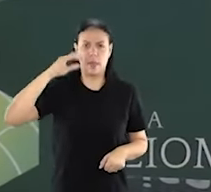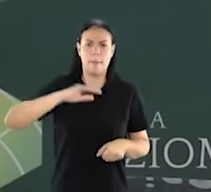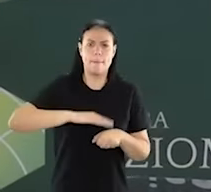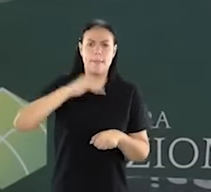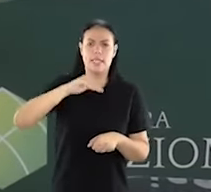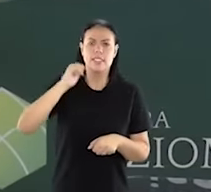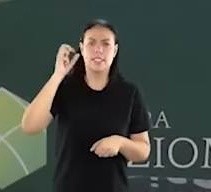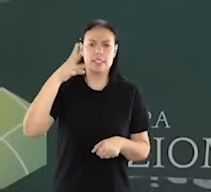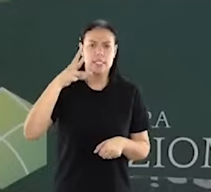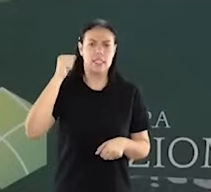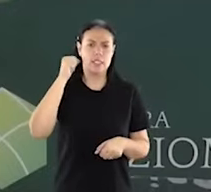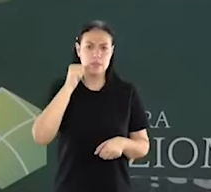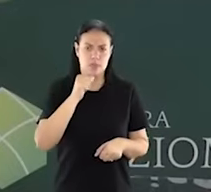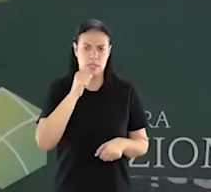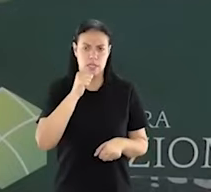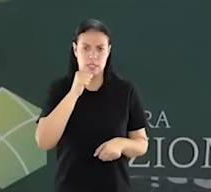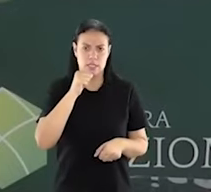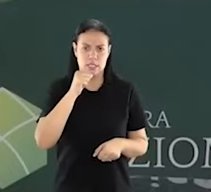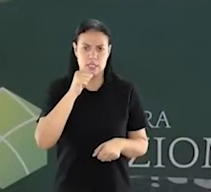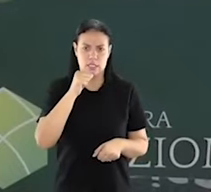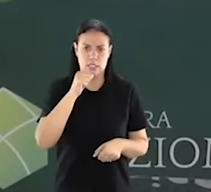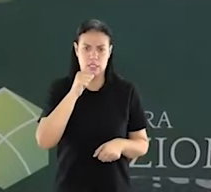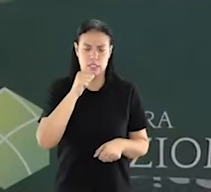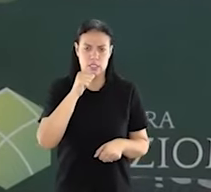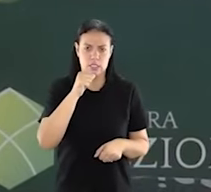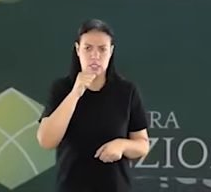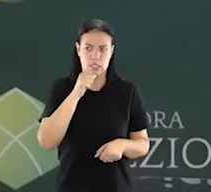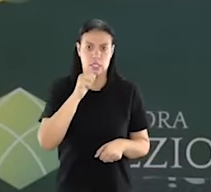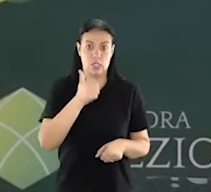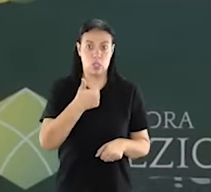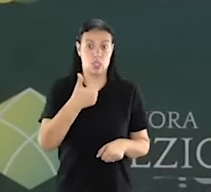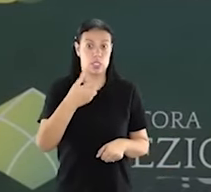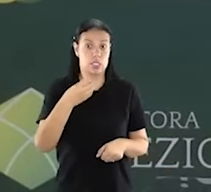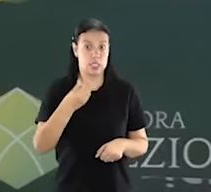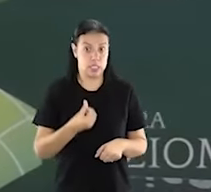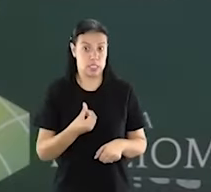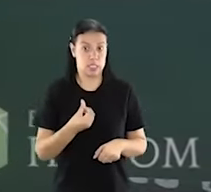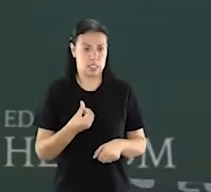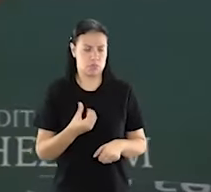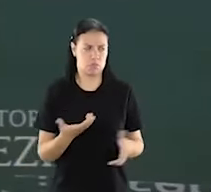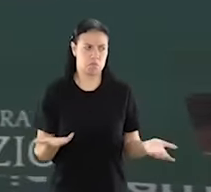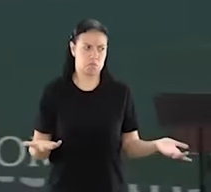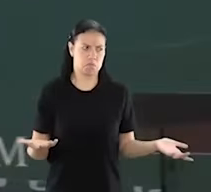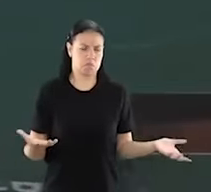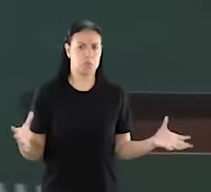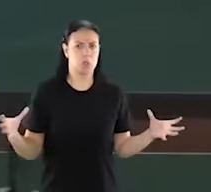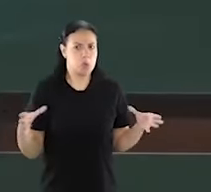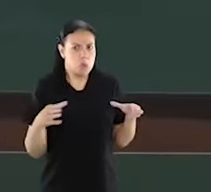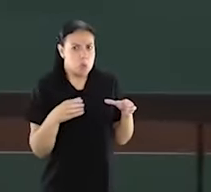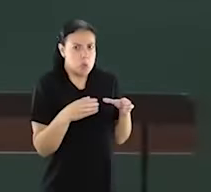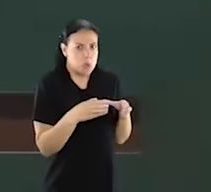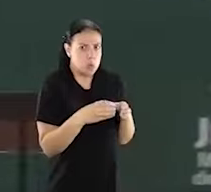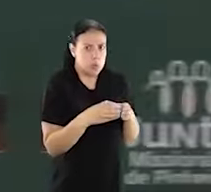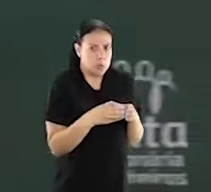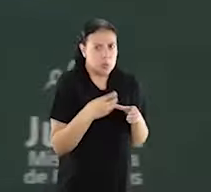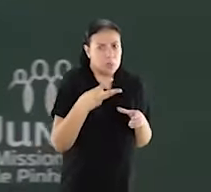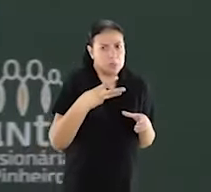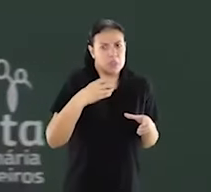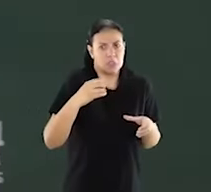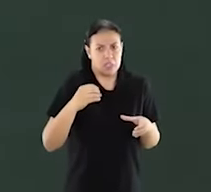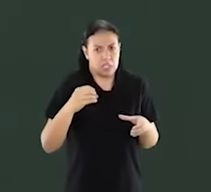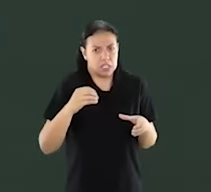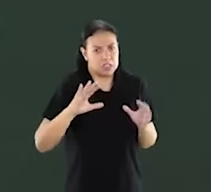muitas outras mulheres, e aí eu já não sei quantas são mais. Eu fico imaginando que deve ser um grupo aí de pelo menos umas 30, 40